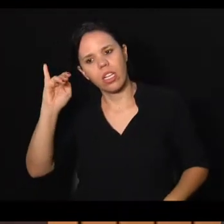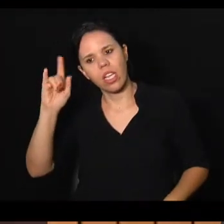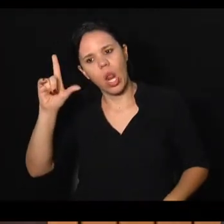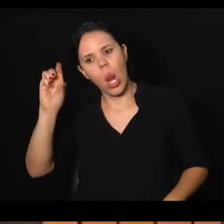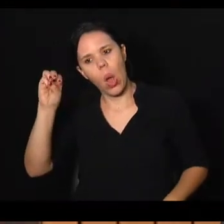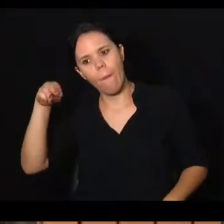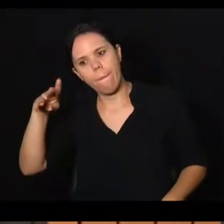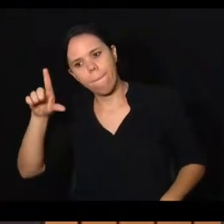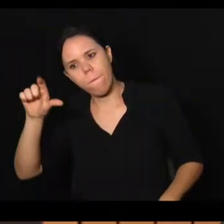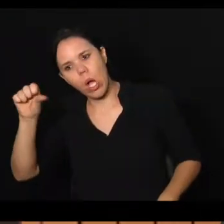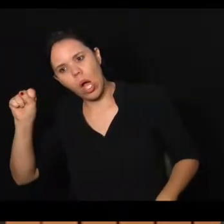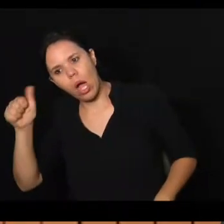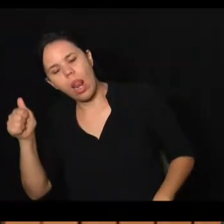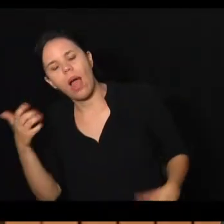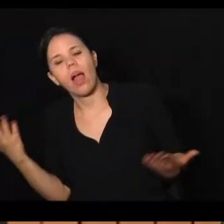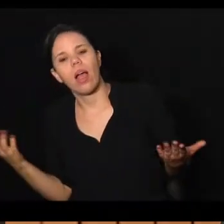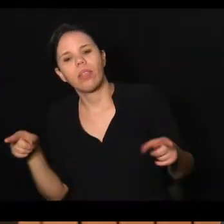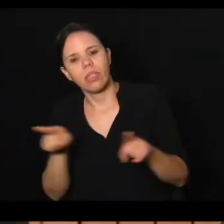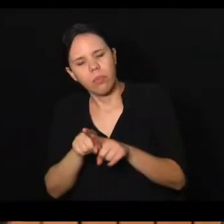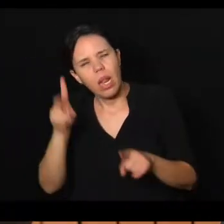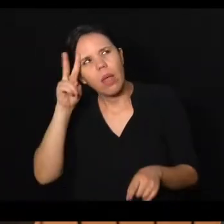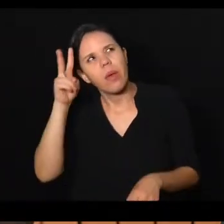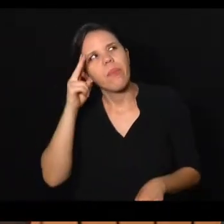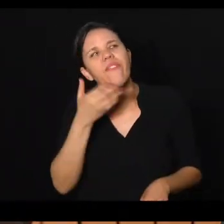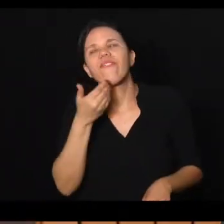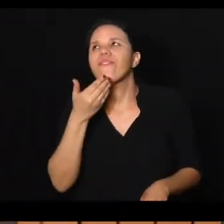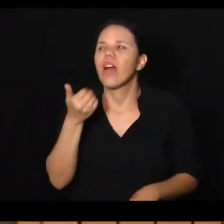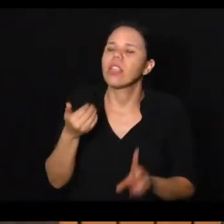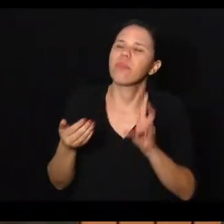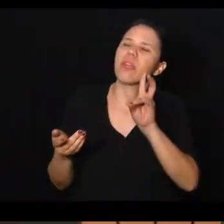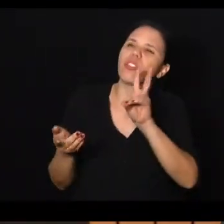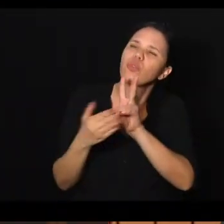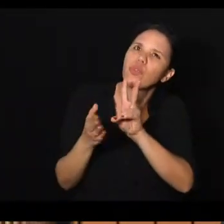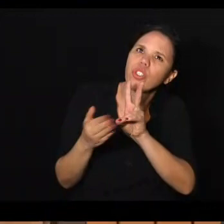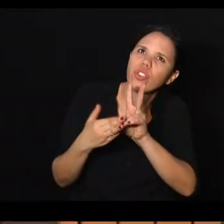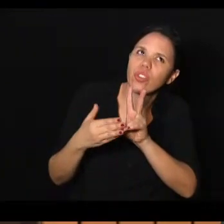quilombolas, lembramos facilmente dos nossos indígenas,